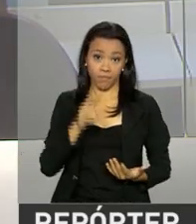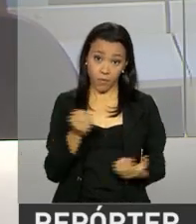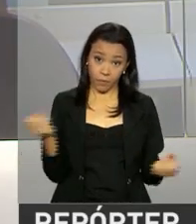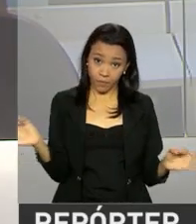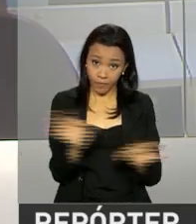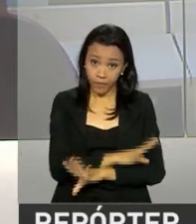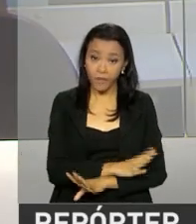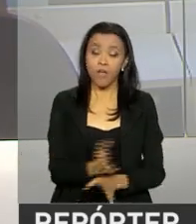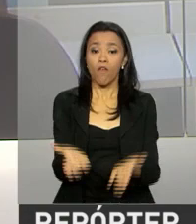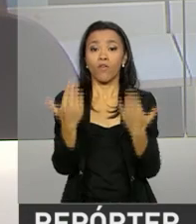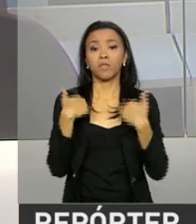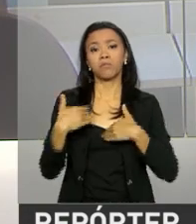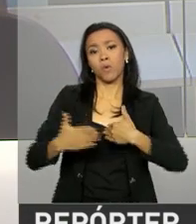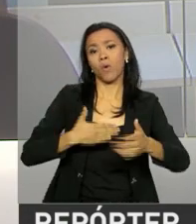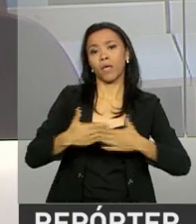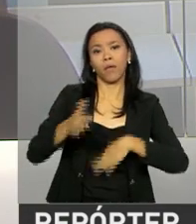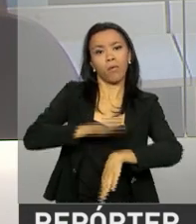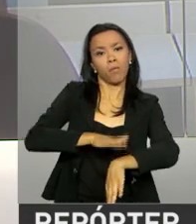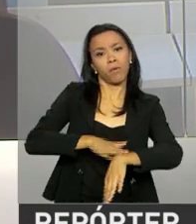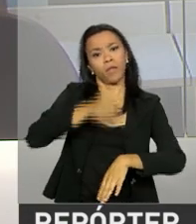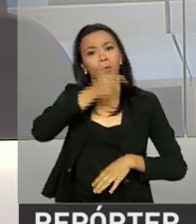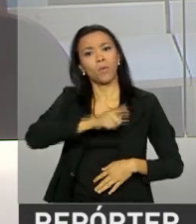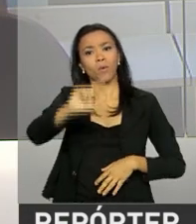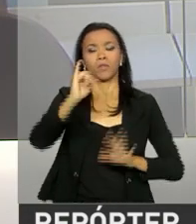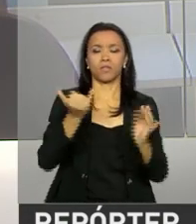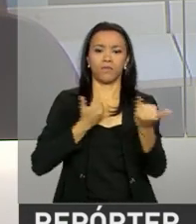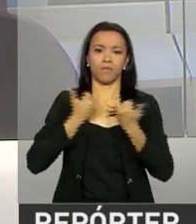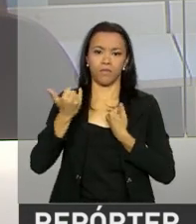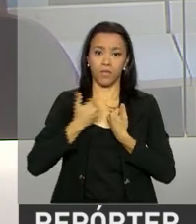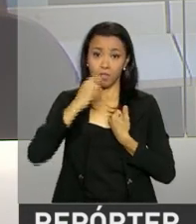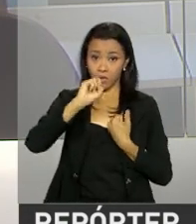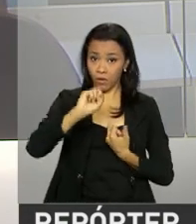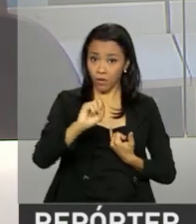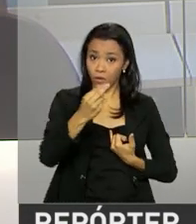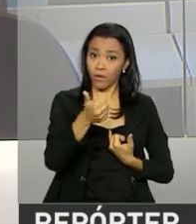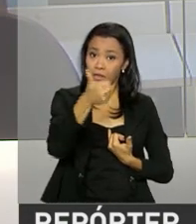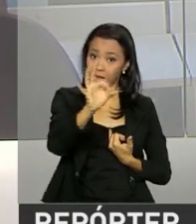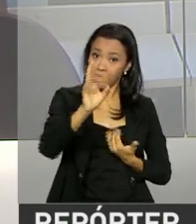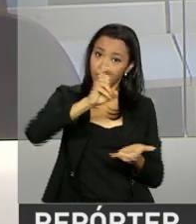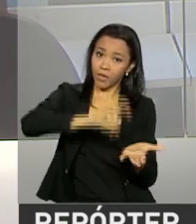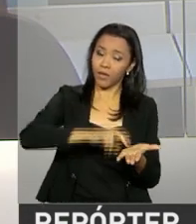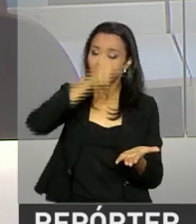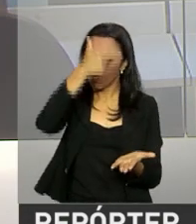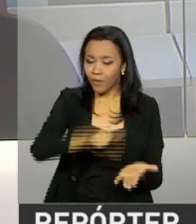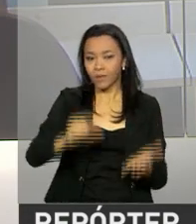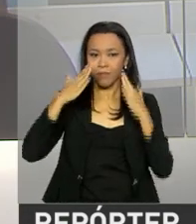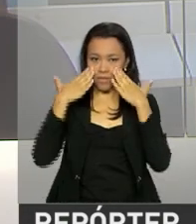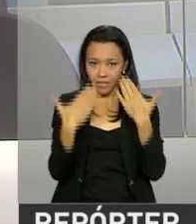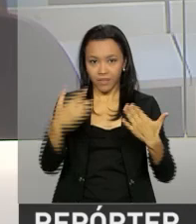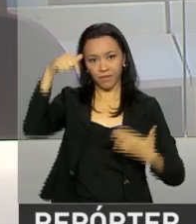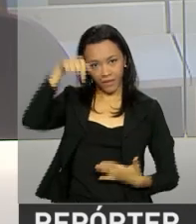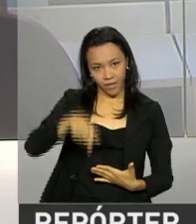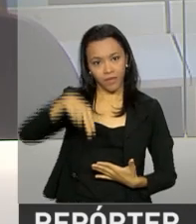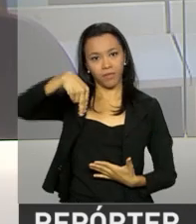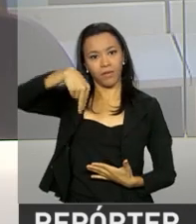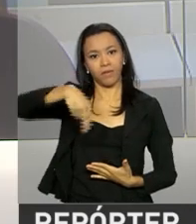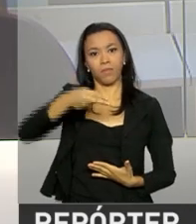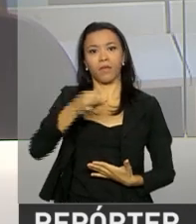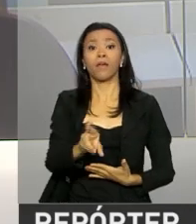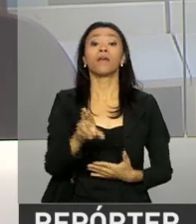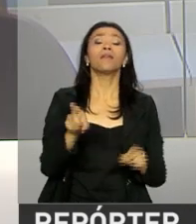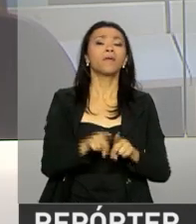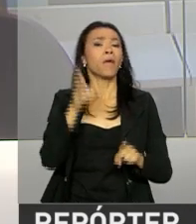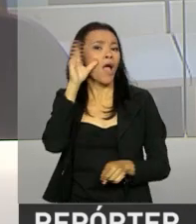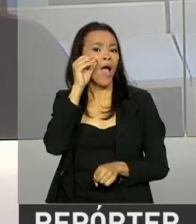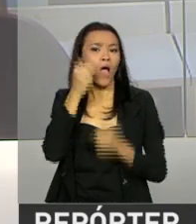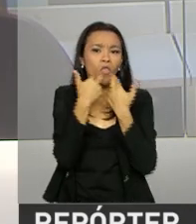nós ficamos por aqui voltamos a qualquer momento com outras informações ou às 10 da manhã na próxima edição do repórter NBR acompanhe